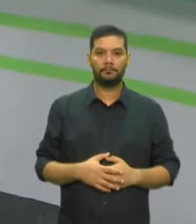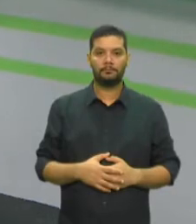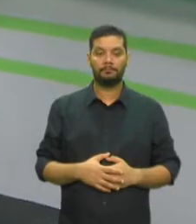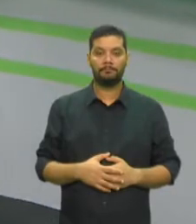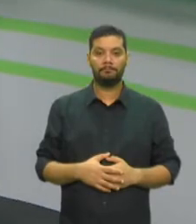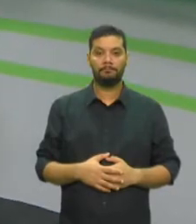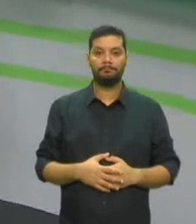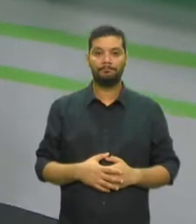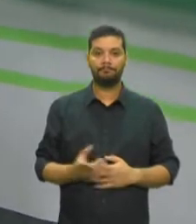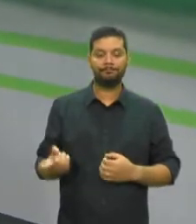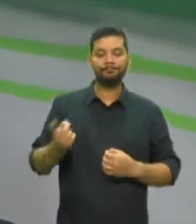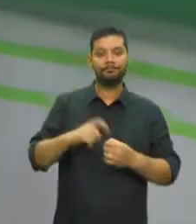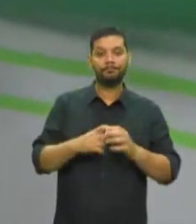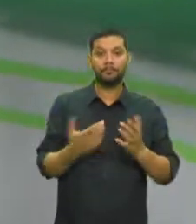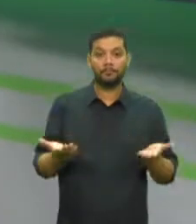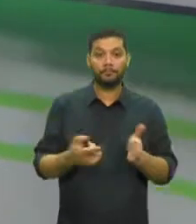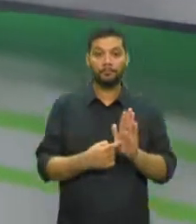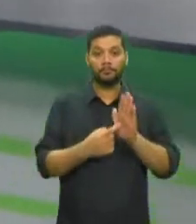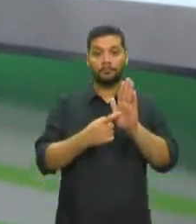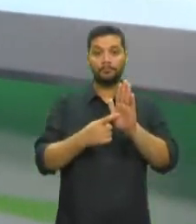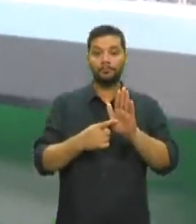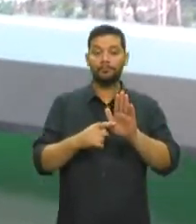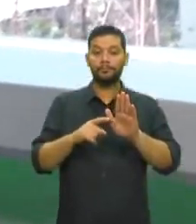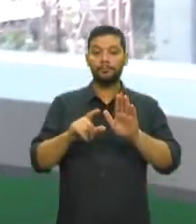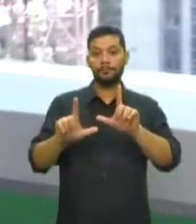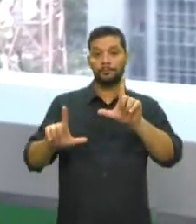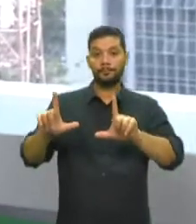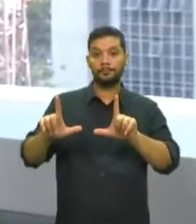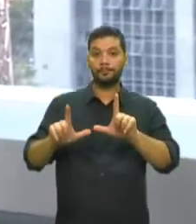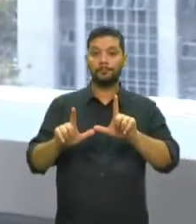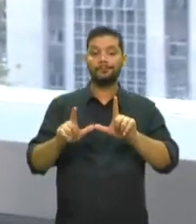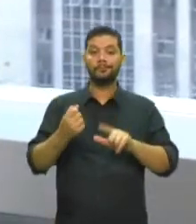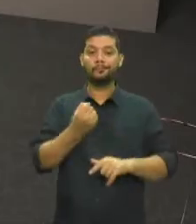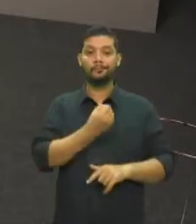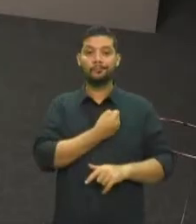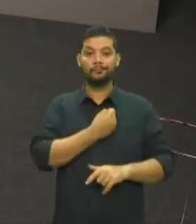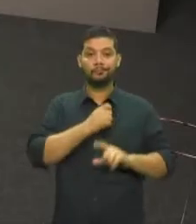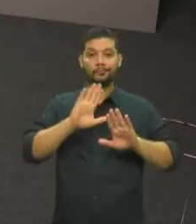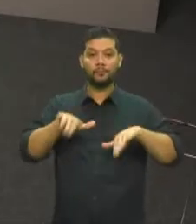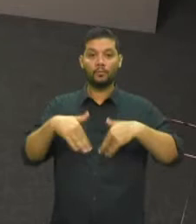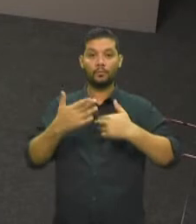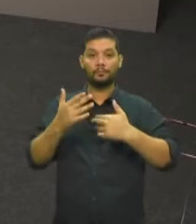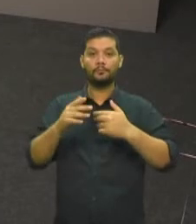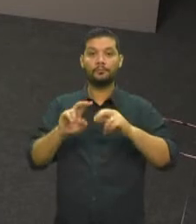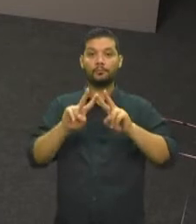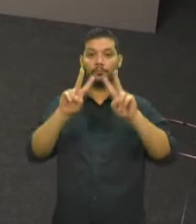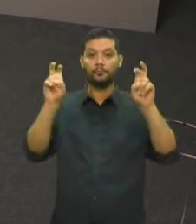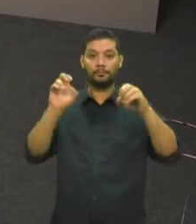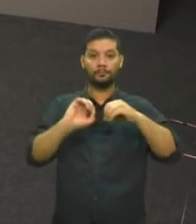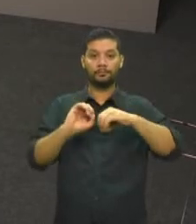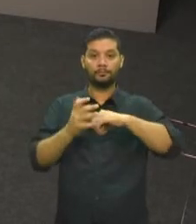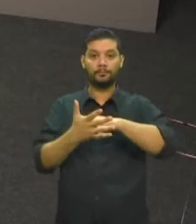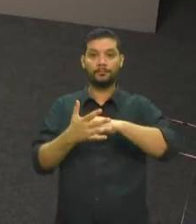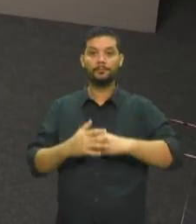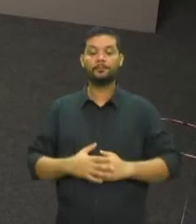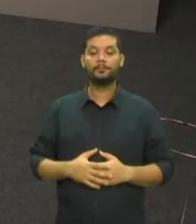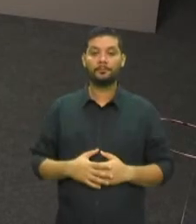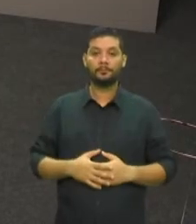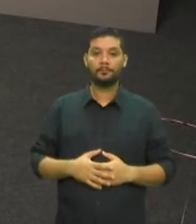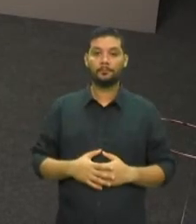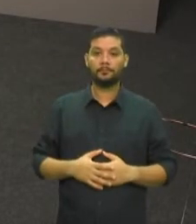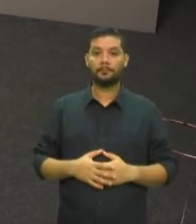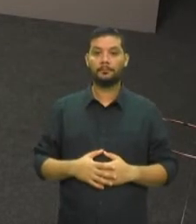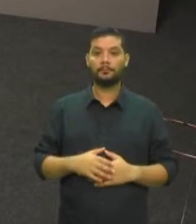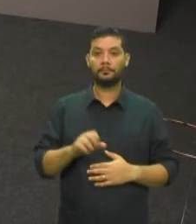Voltamos para mostrar aqui no telão os números atualizados da Covid-19 aqui no Ceará. De acordo com os dados do Sistema